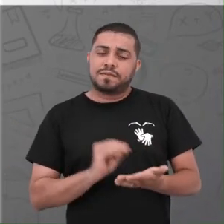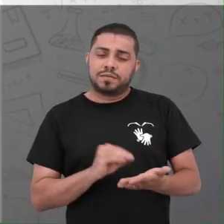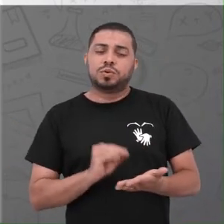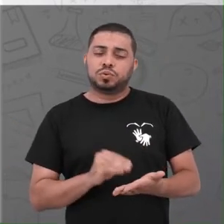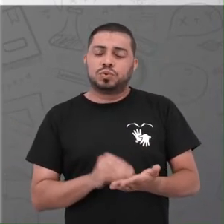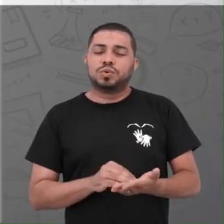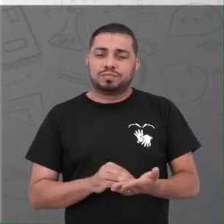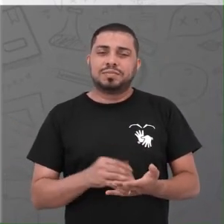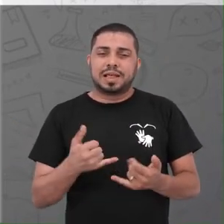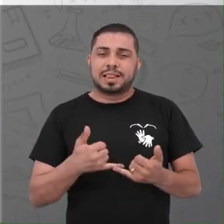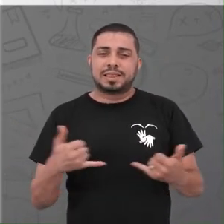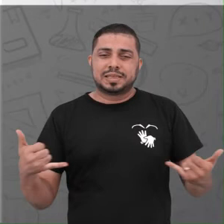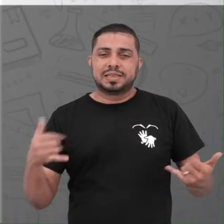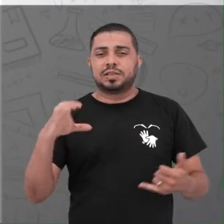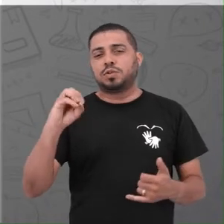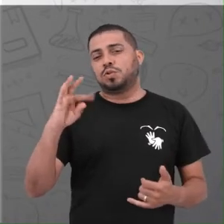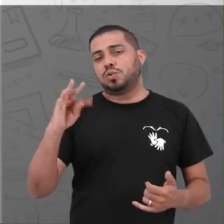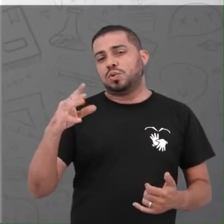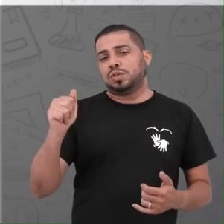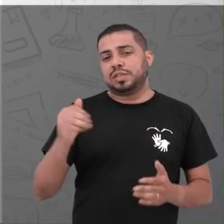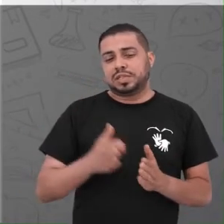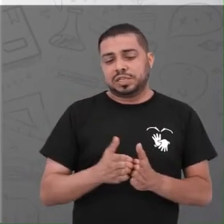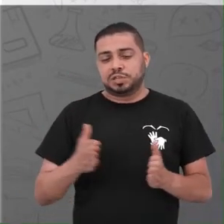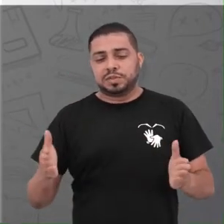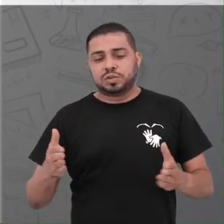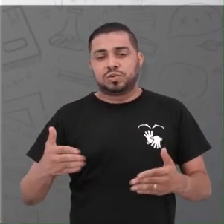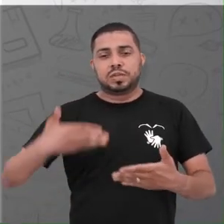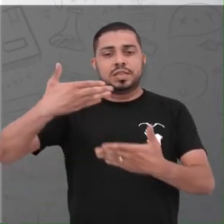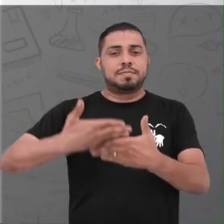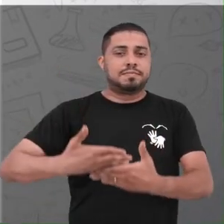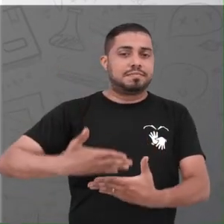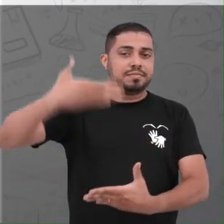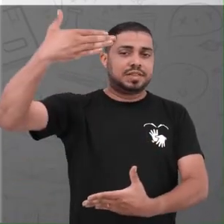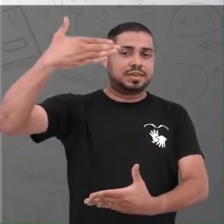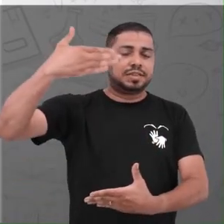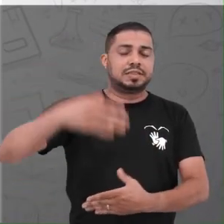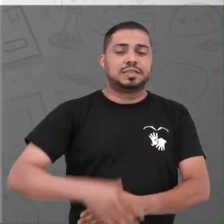linha de cota da espessura da parede.